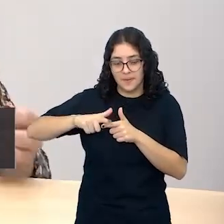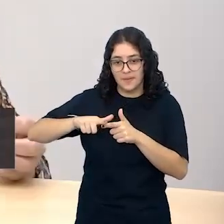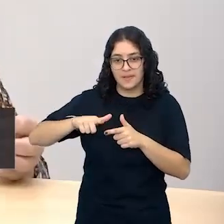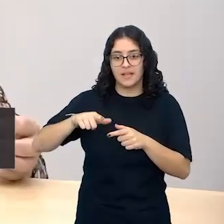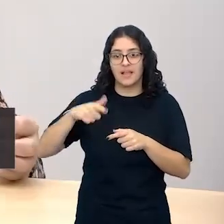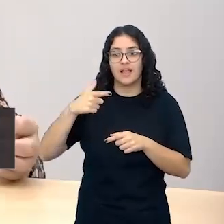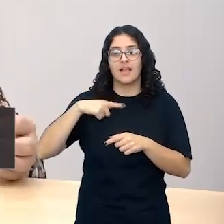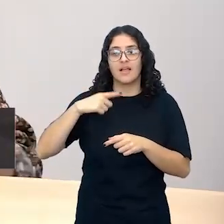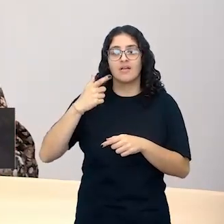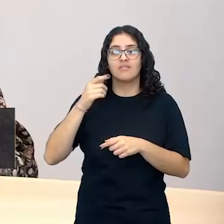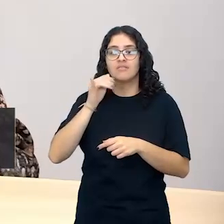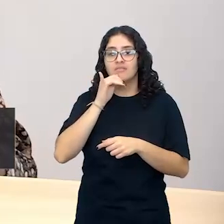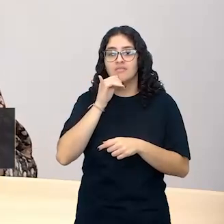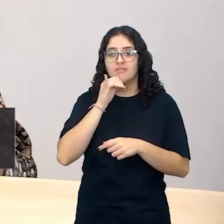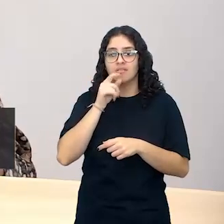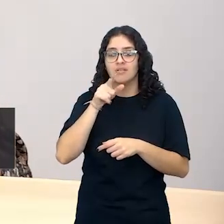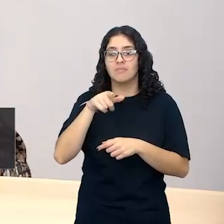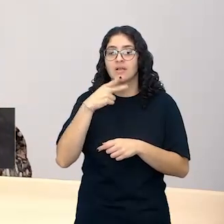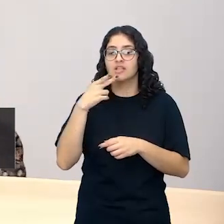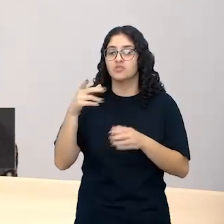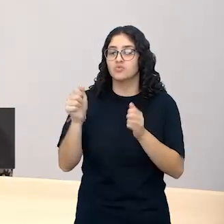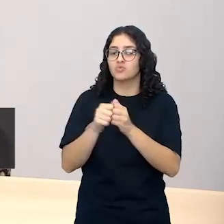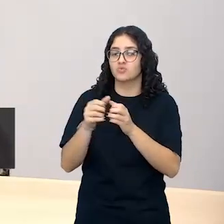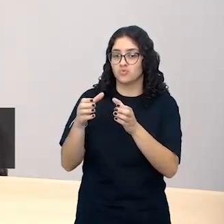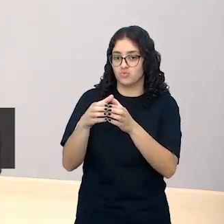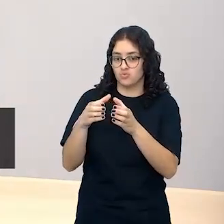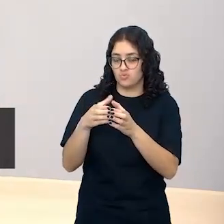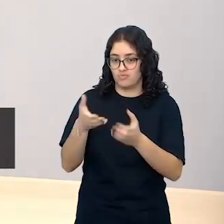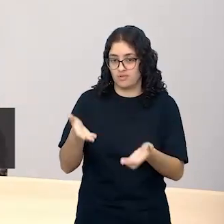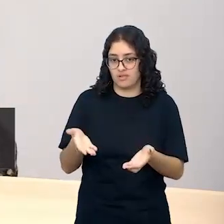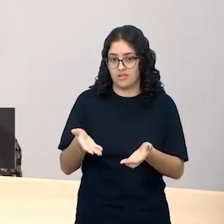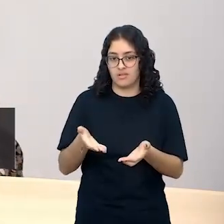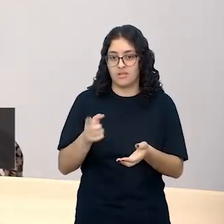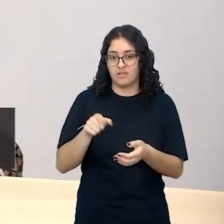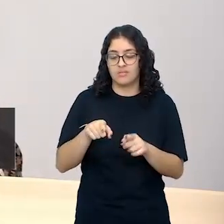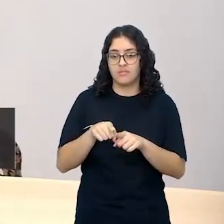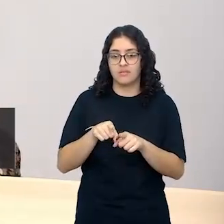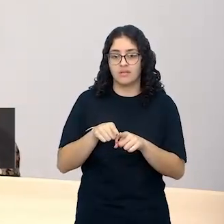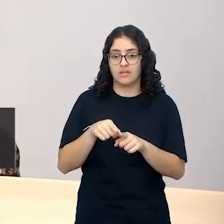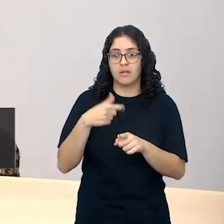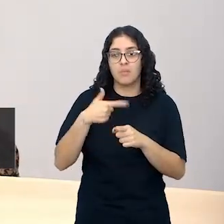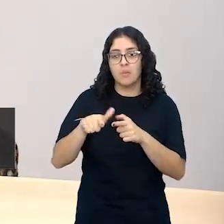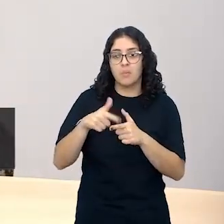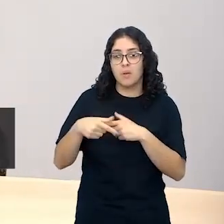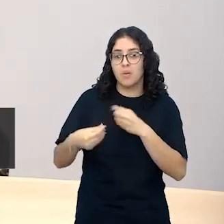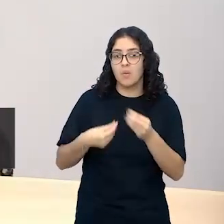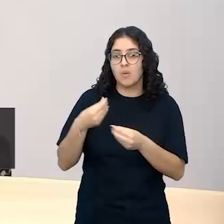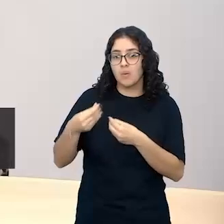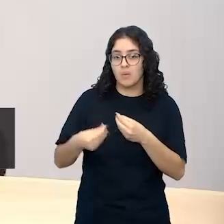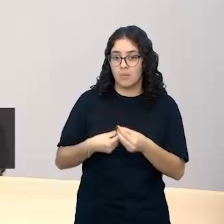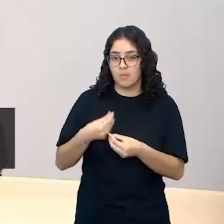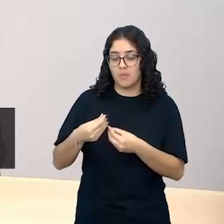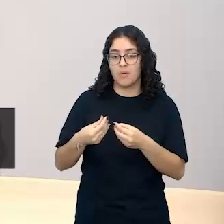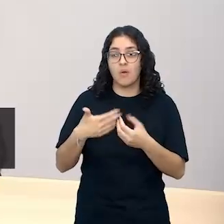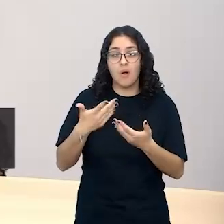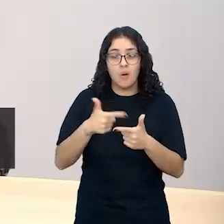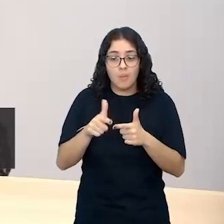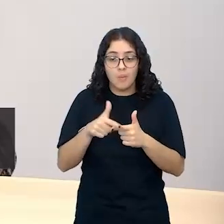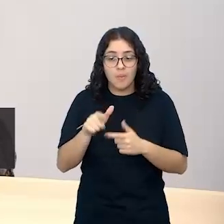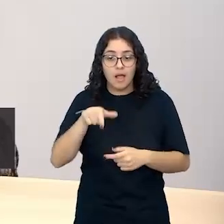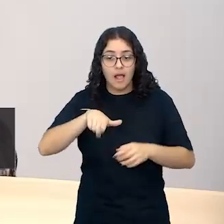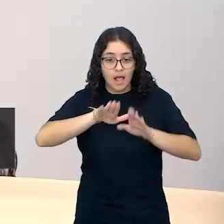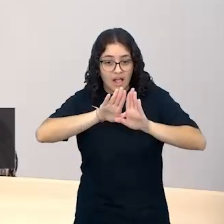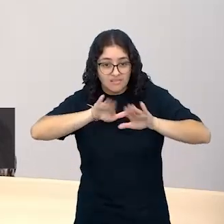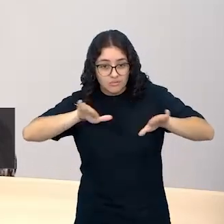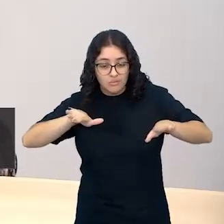ter uma atitude sempre de empatia com a turma. E aí tem a parte de definir esse problema, qual que é o problema que os